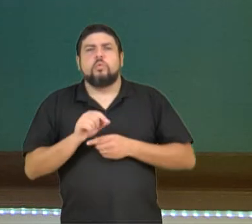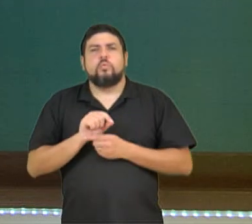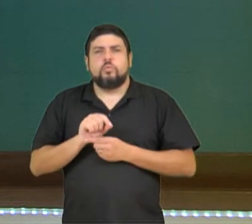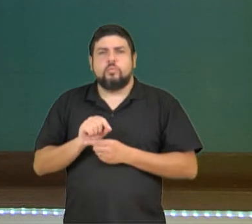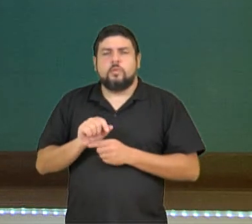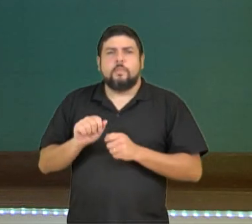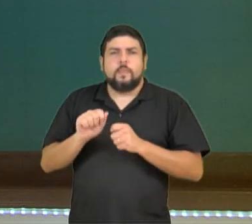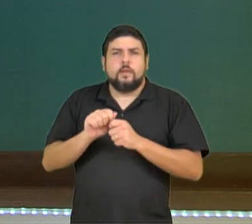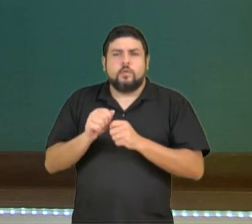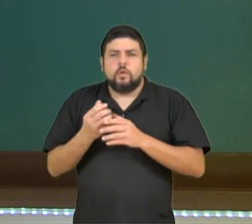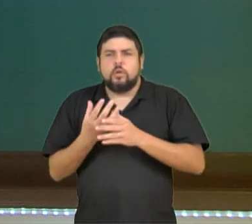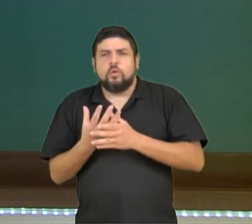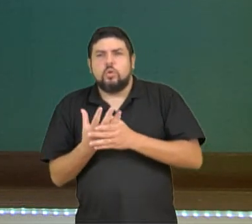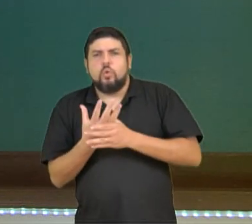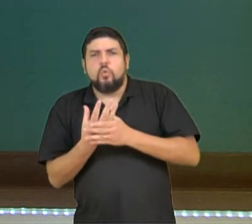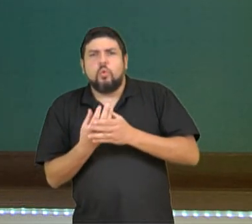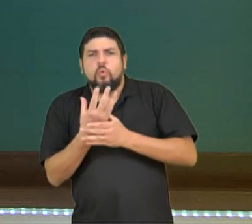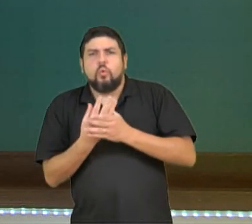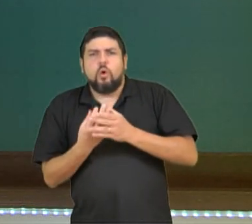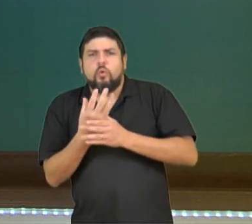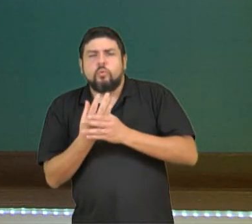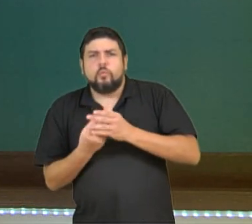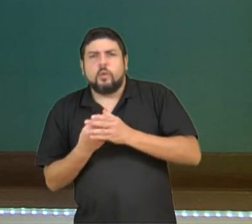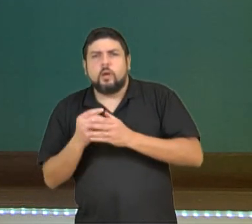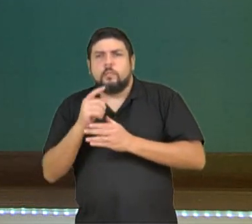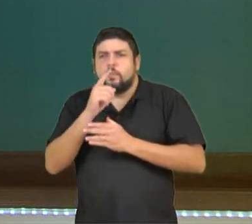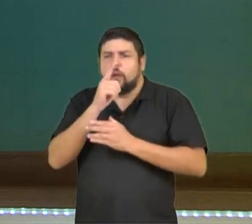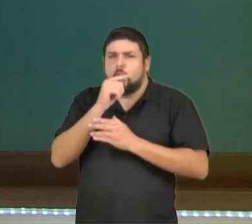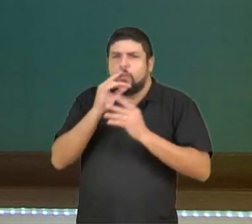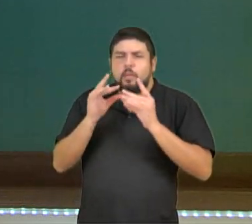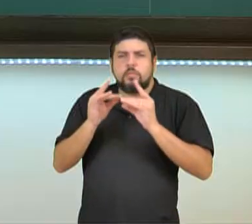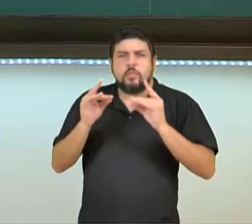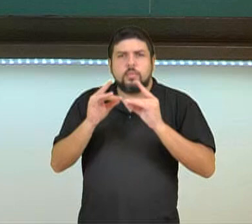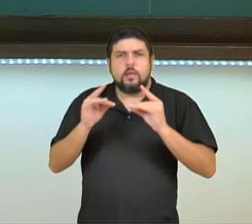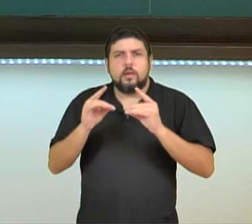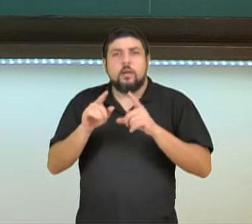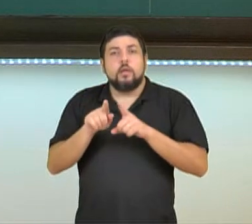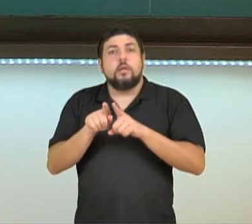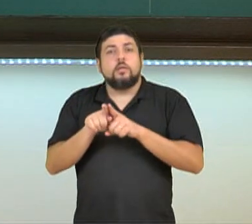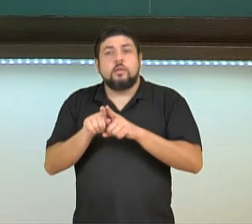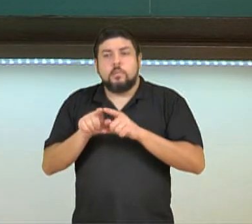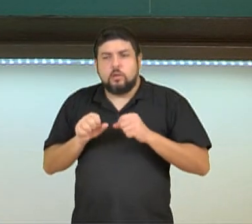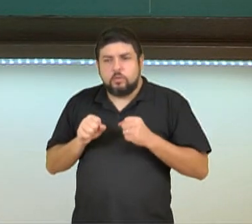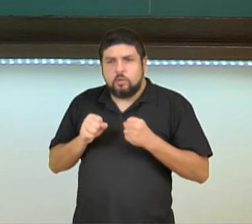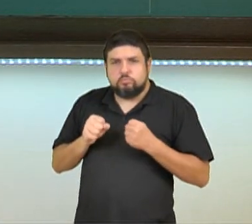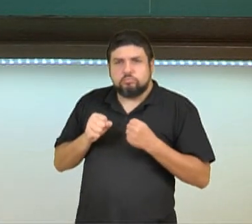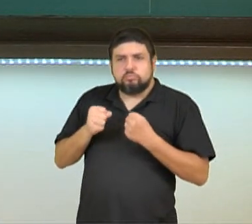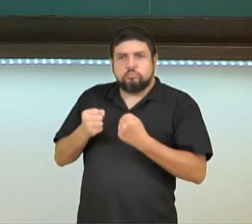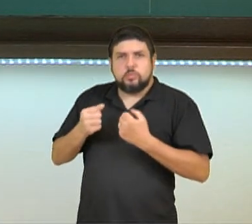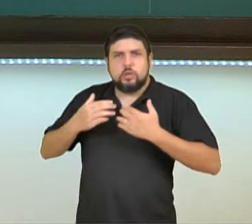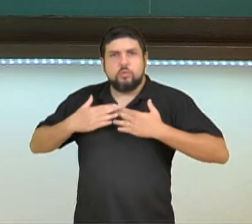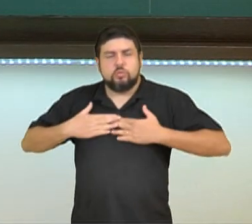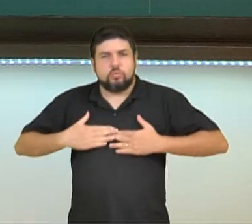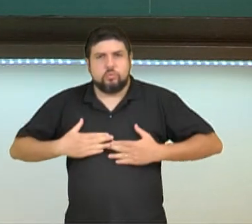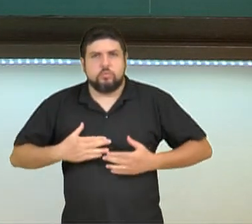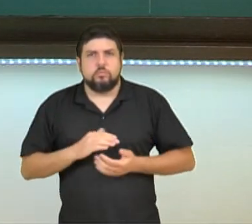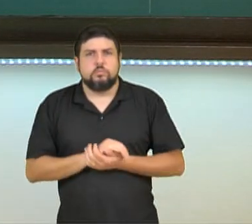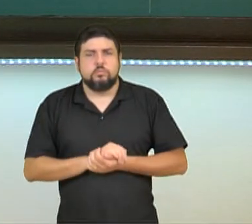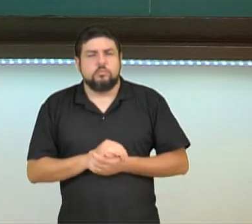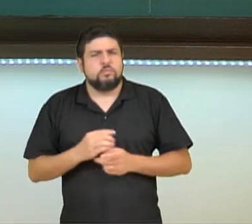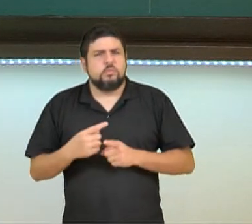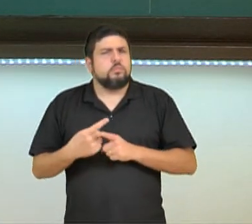líquidos do nosso corpo e também na defesa do organismo. Por que na defesa do organismo? Porque